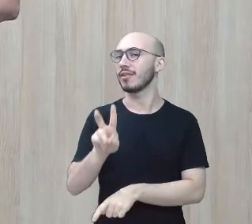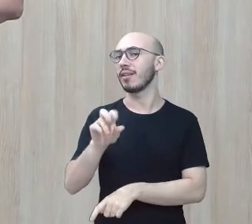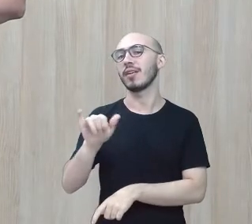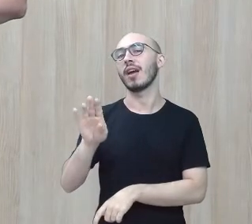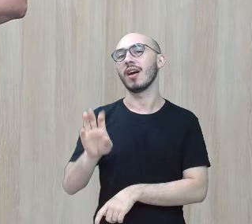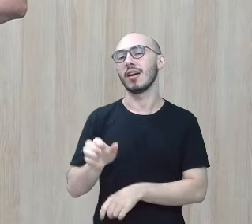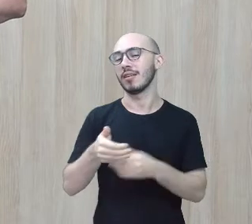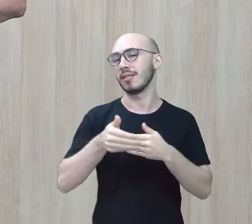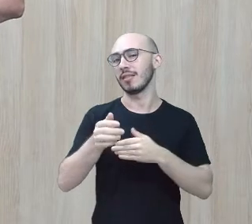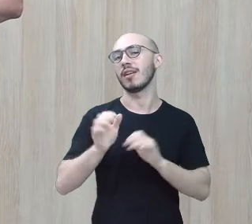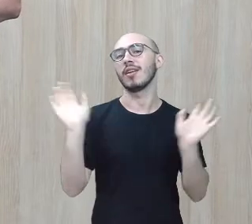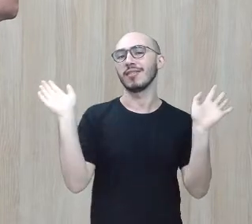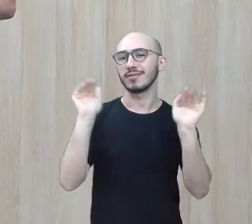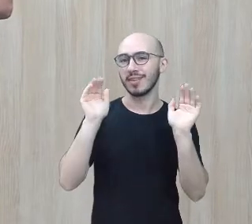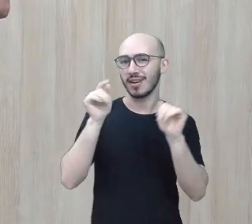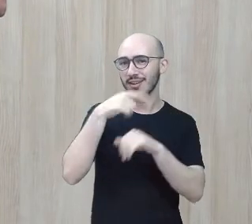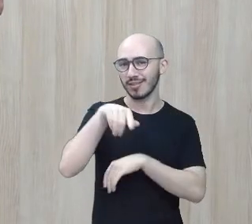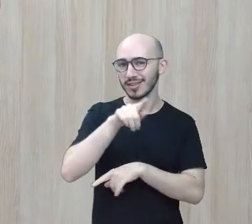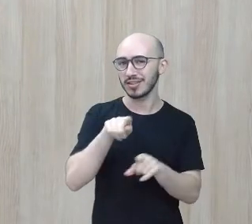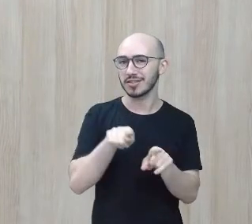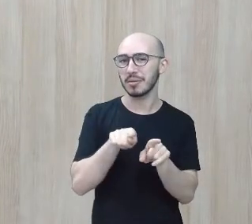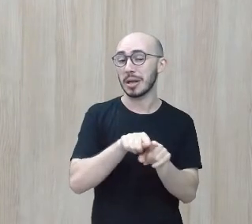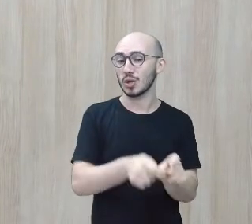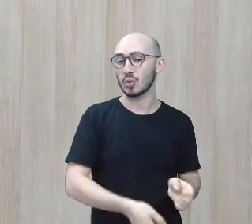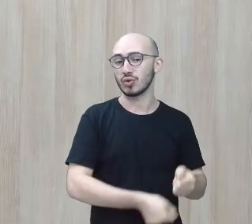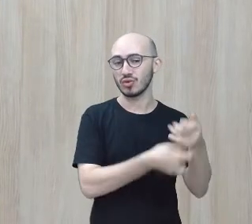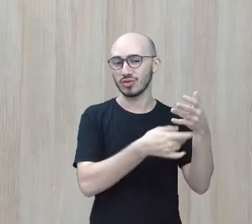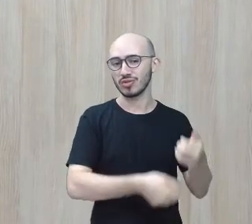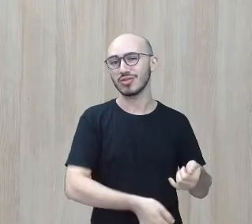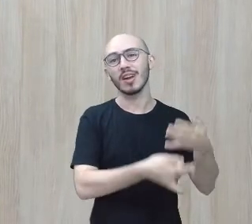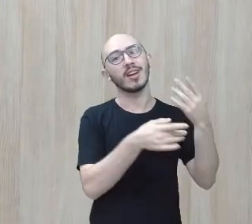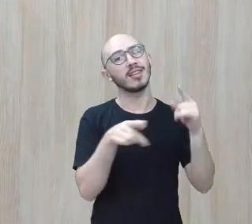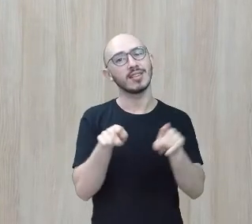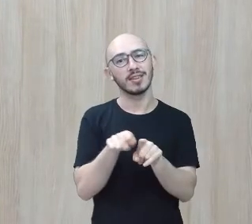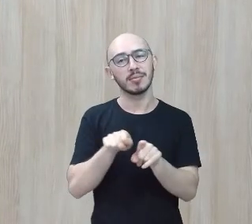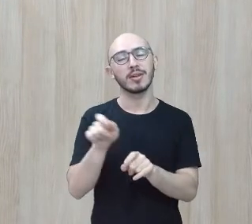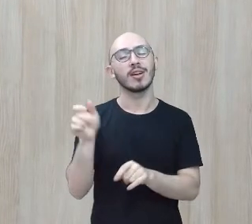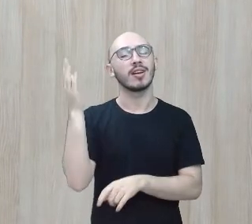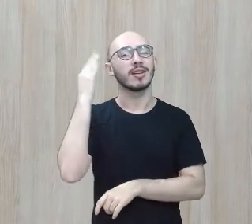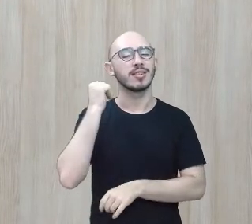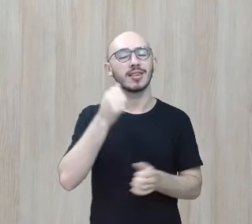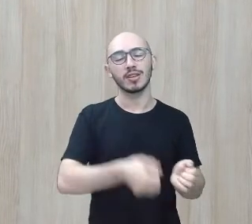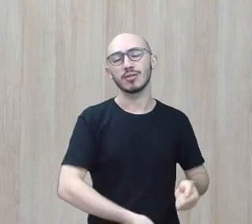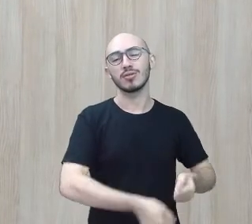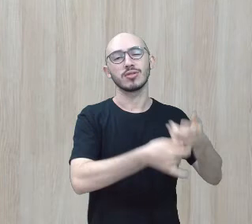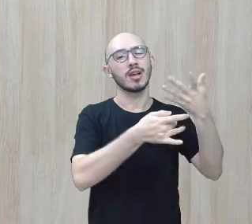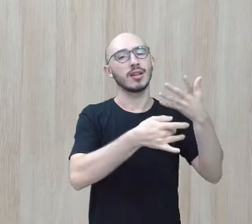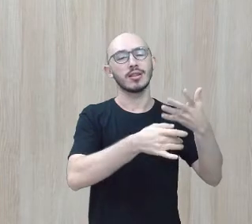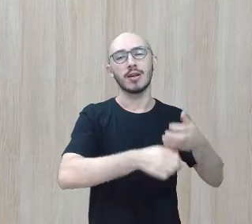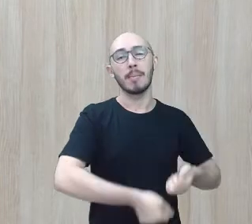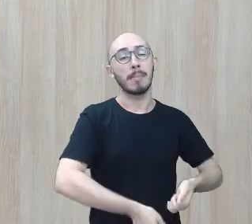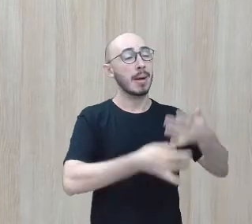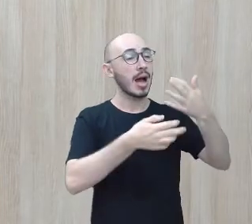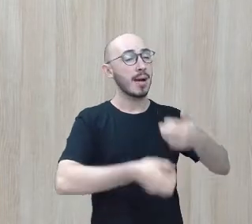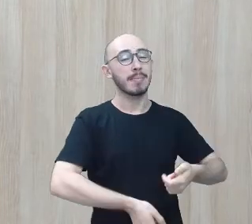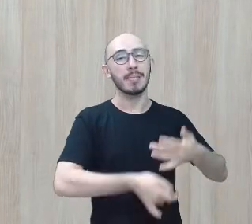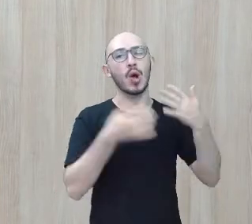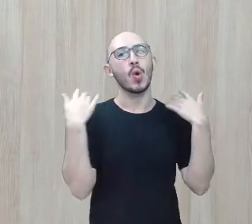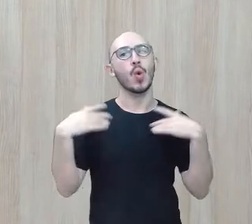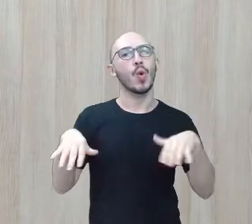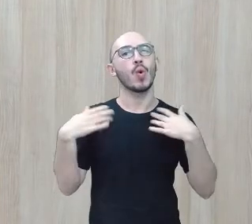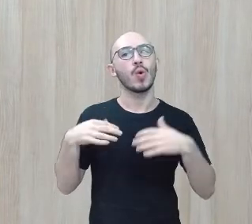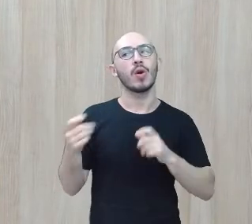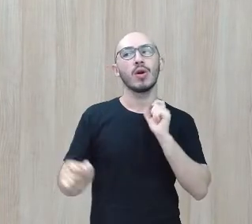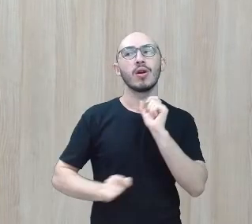para vocês aqui, tá? Então eu sei que o chat está aí bombando. Eu estive na aula